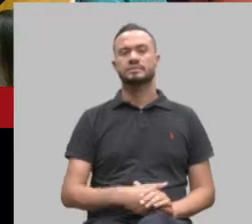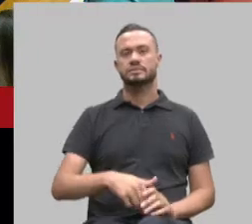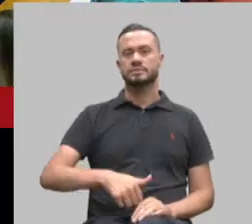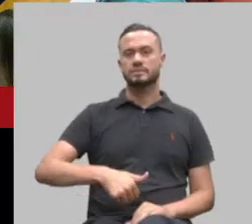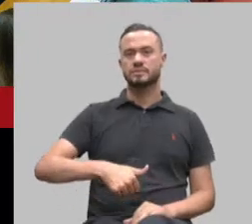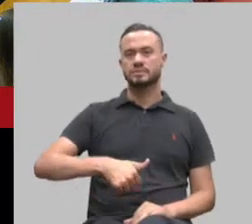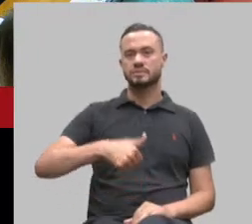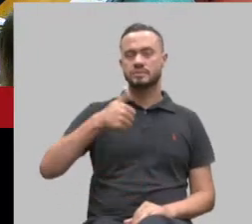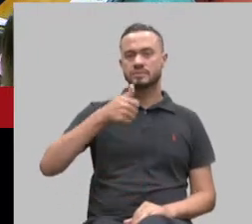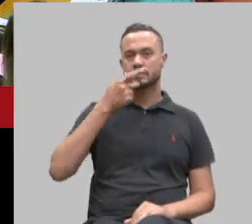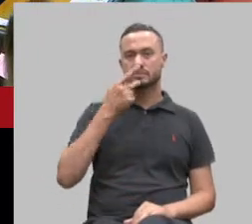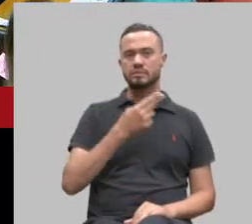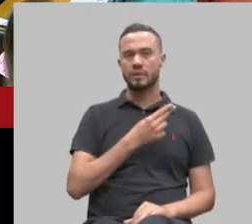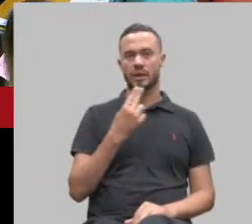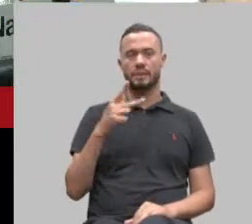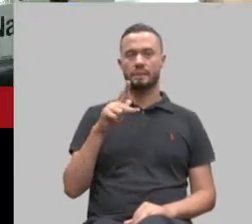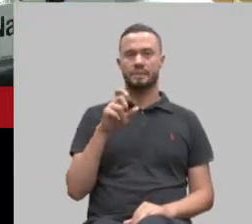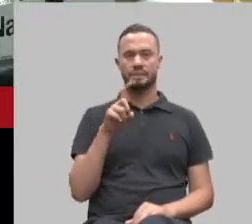lome